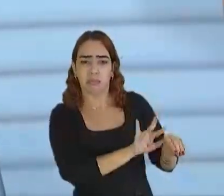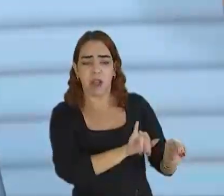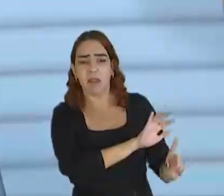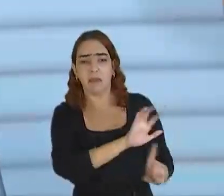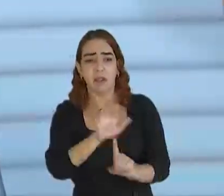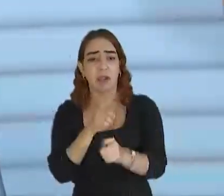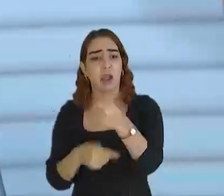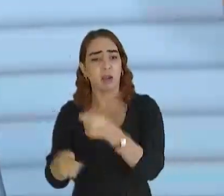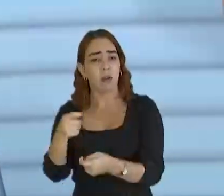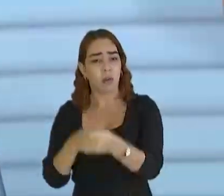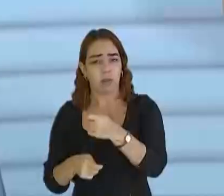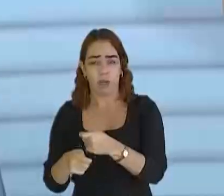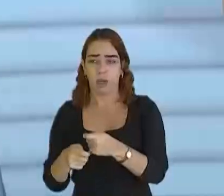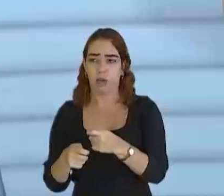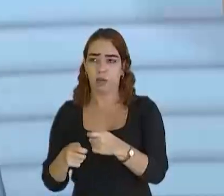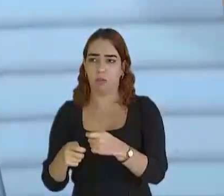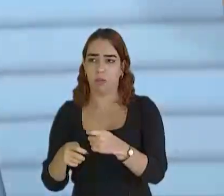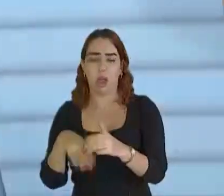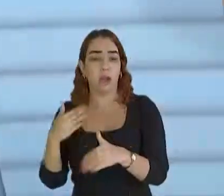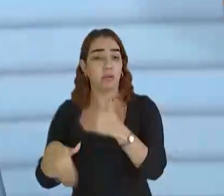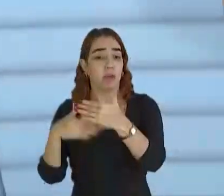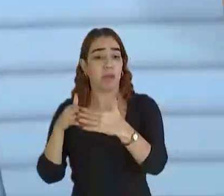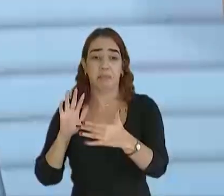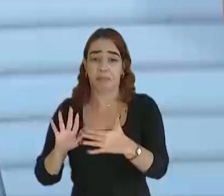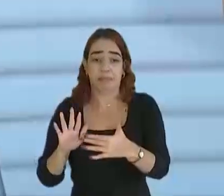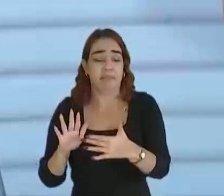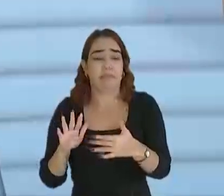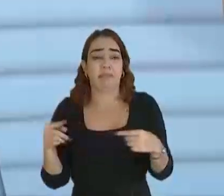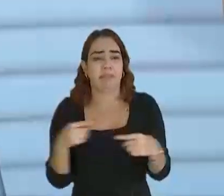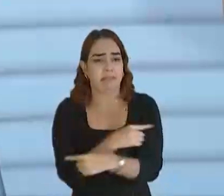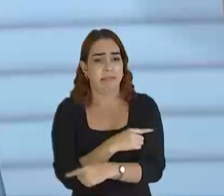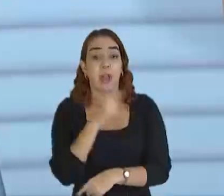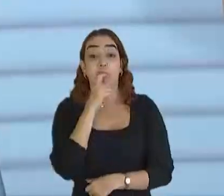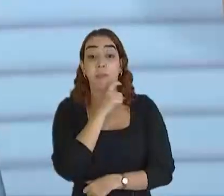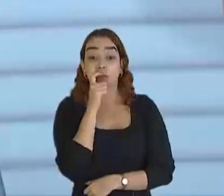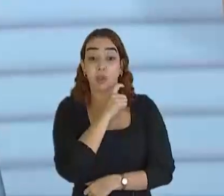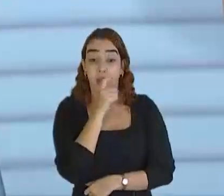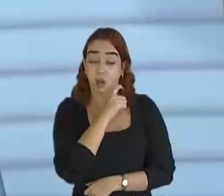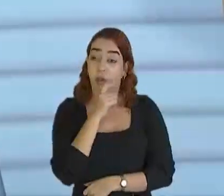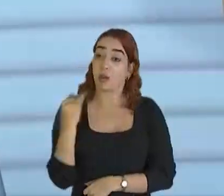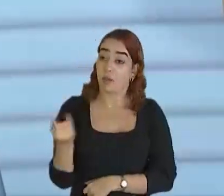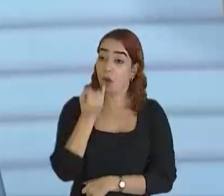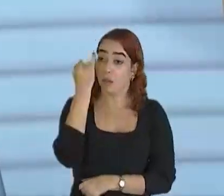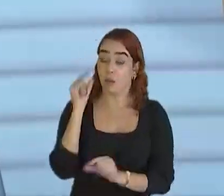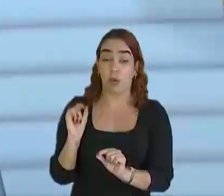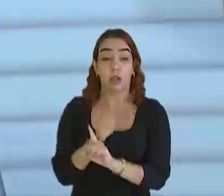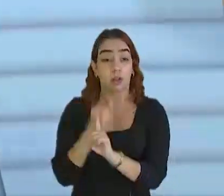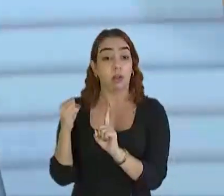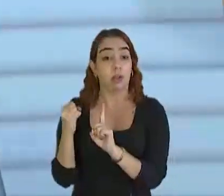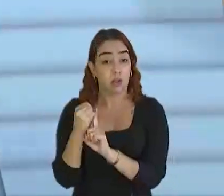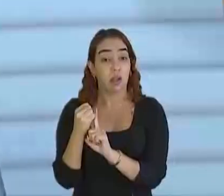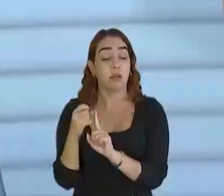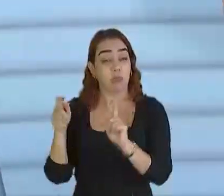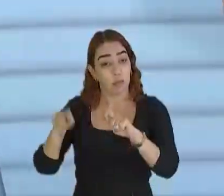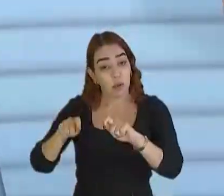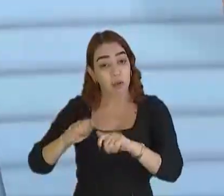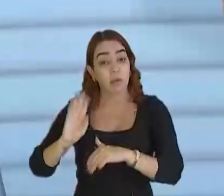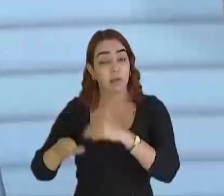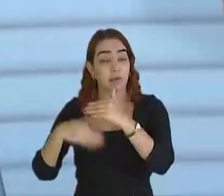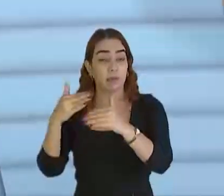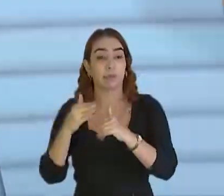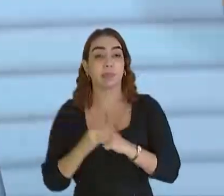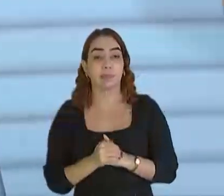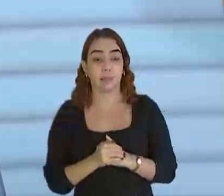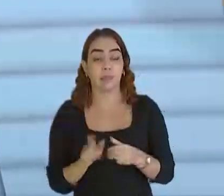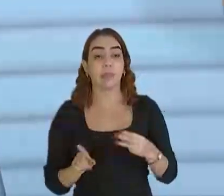O que ativa a economia vai ser mais atividade econômica, mais investimento, que para nós é muito importante. Há também, né, toda uma manipulação